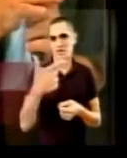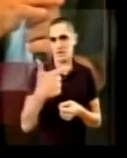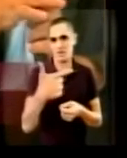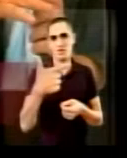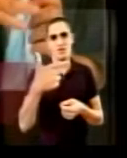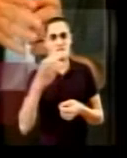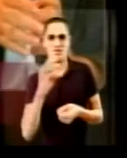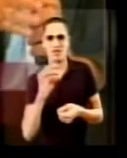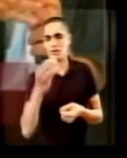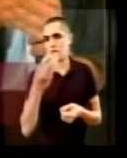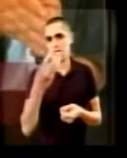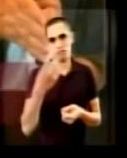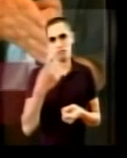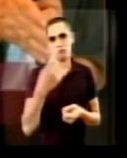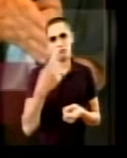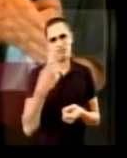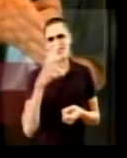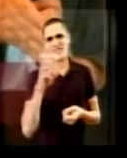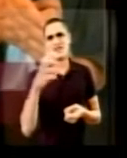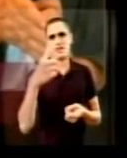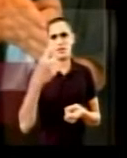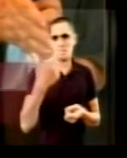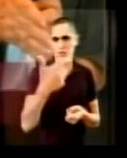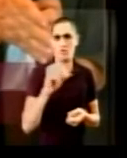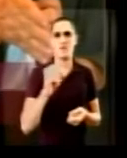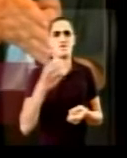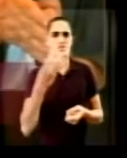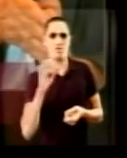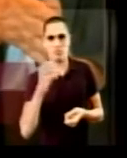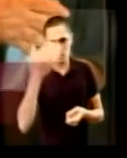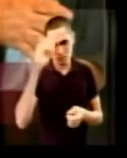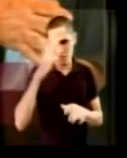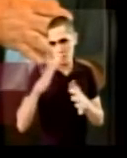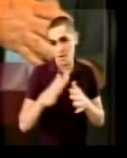maneira que, quando entramos na fase amarela,